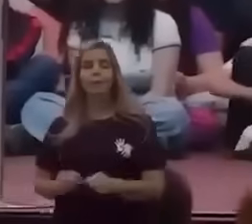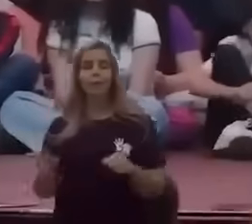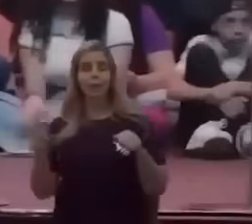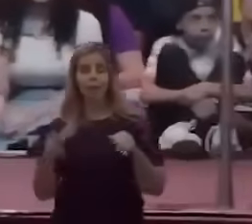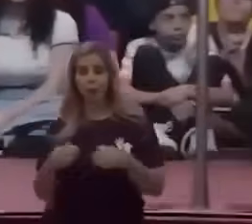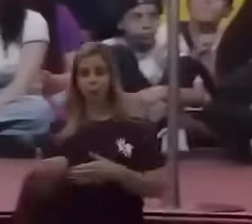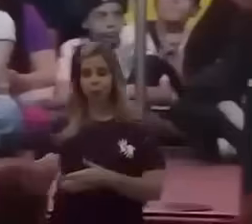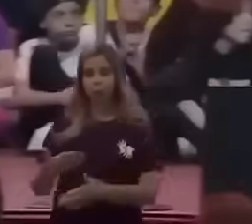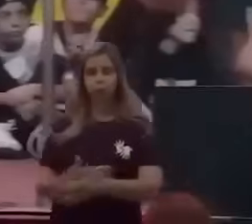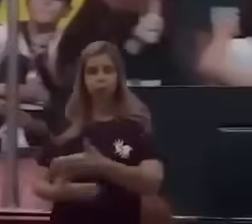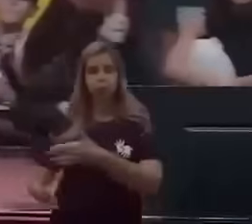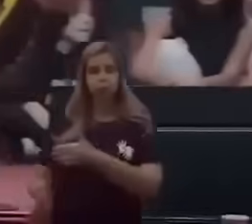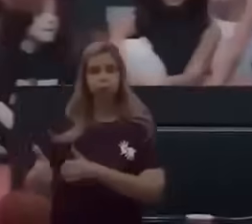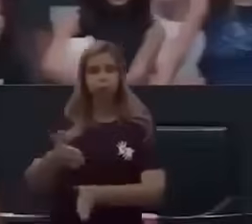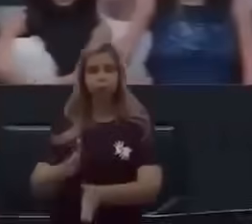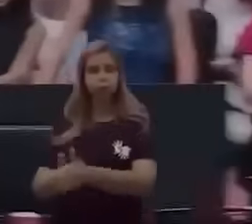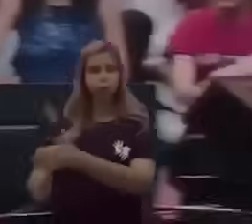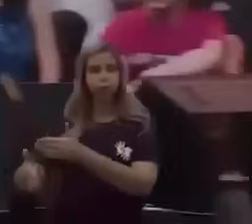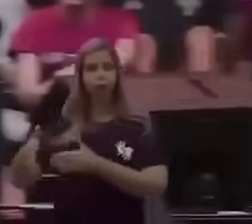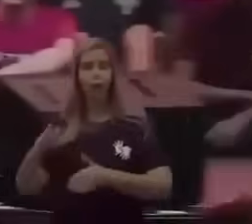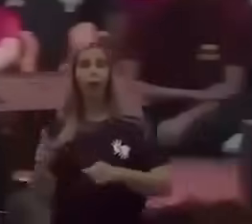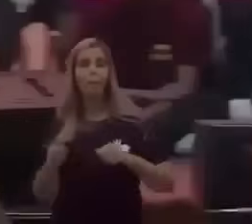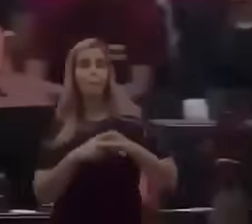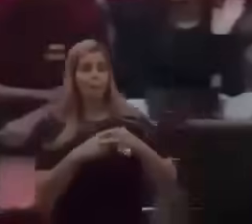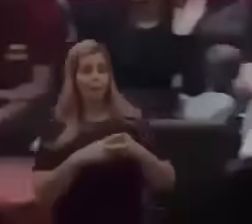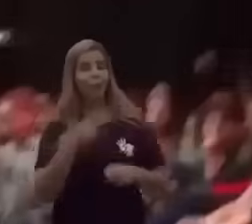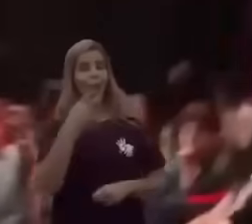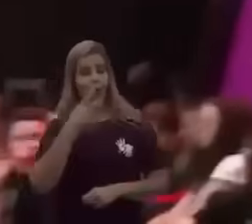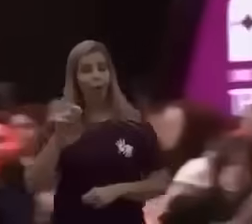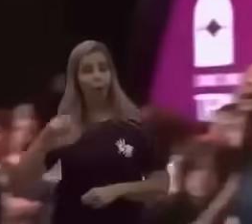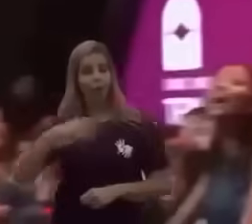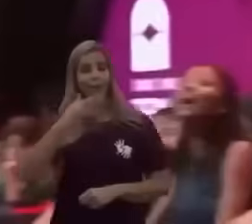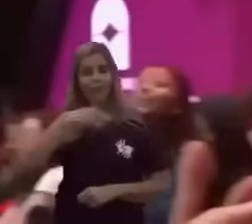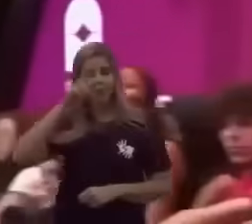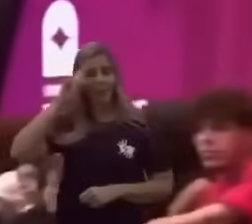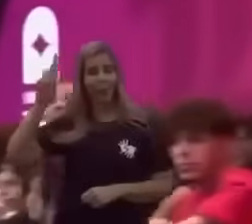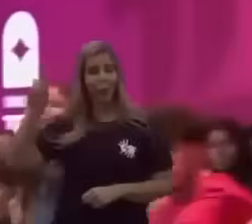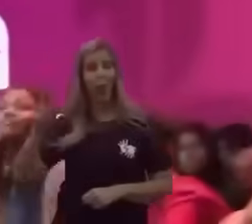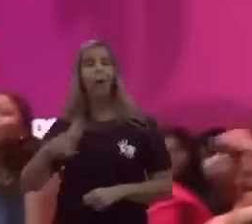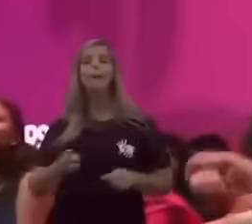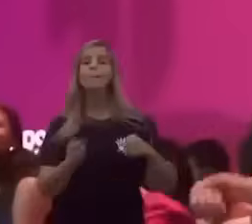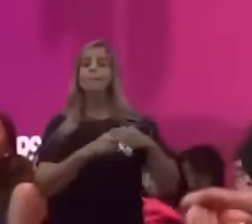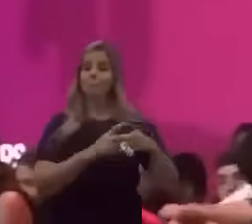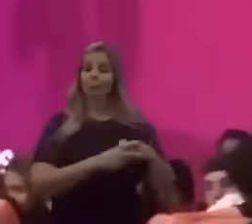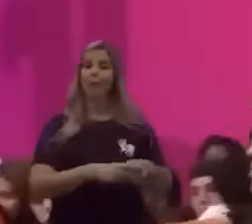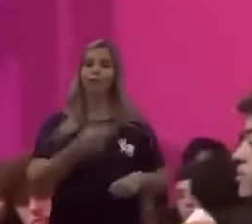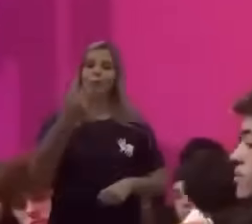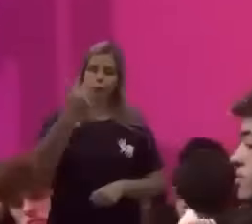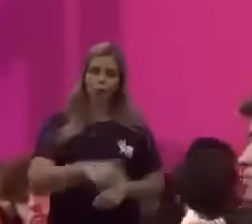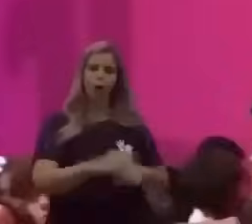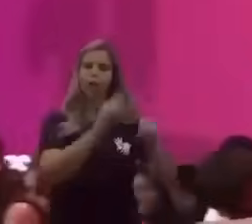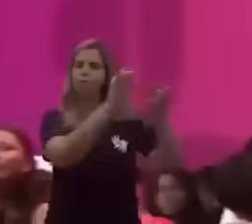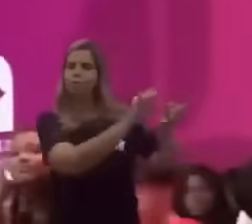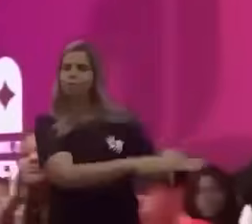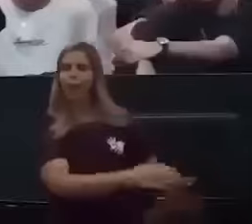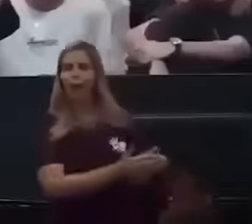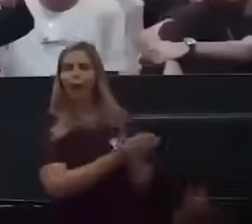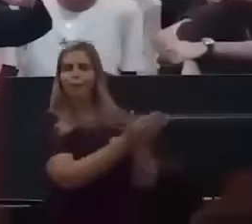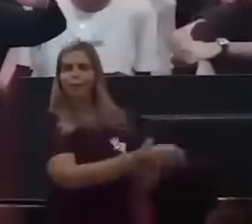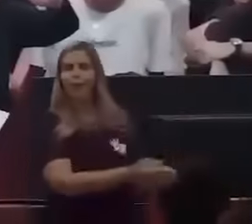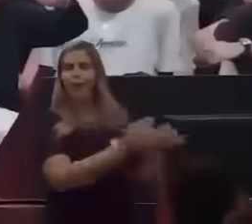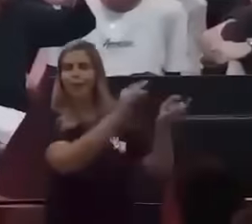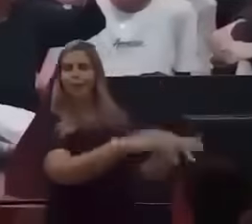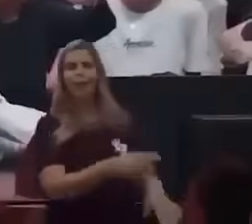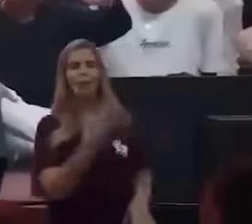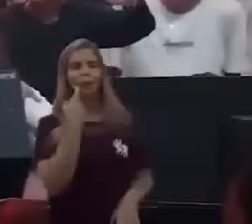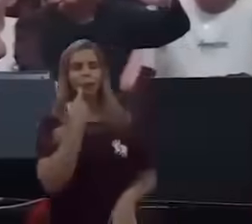o Senhor, ele chegou, Pedro, ele está aqui, Pedro. E Pedro mais uma vez: larga para lá o barco, larga para lá as redes, larga para lá os peixes, nada,